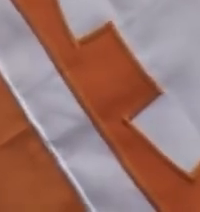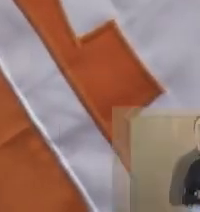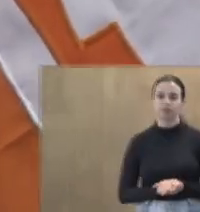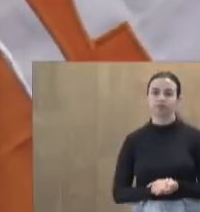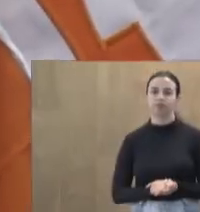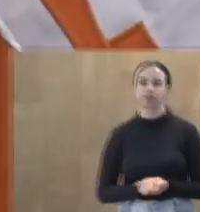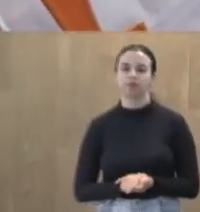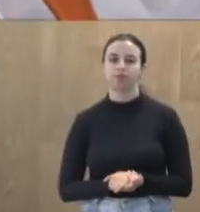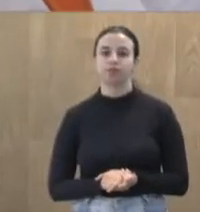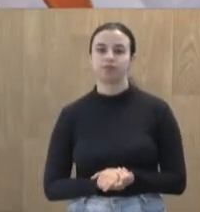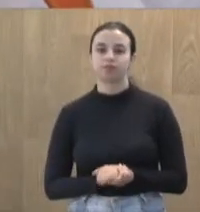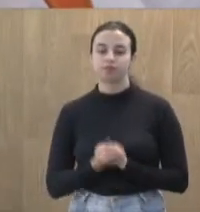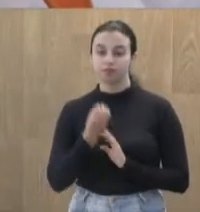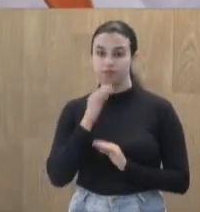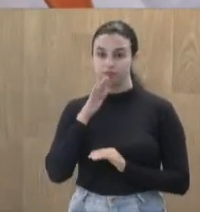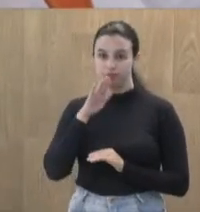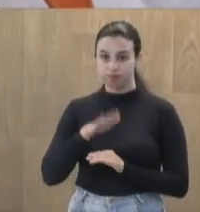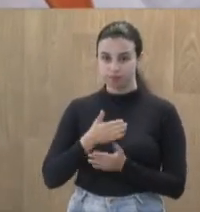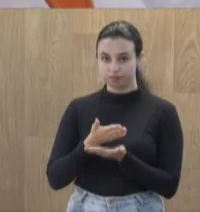Boa tarde a todos.